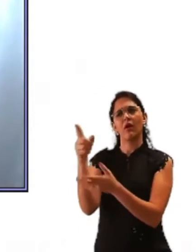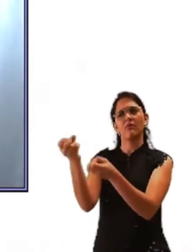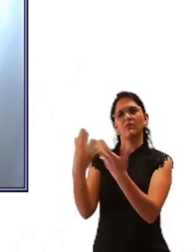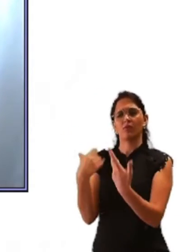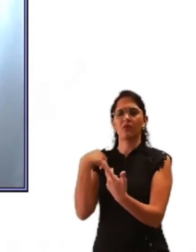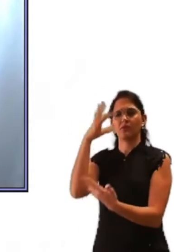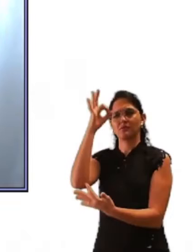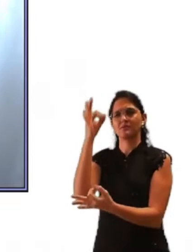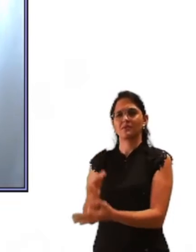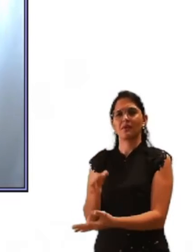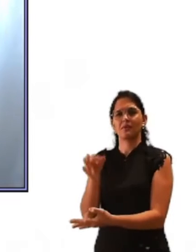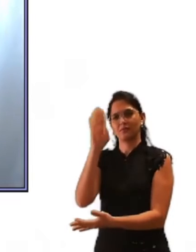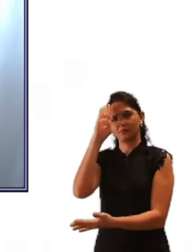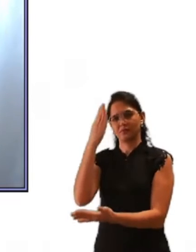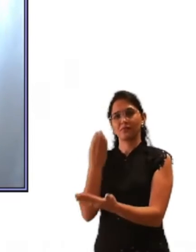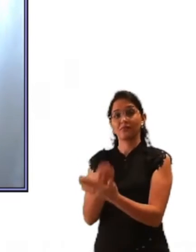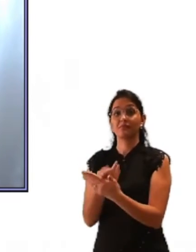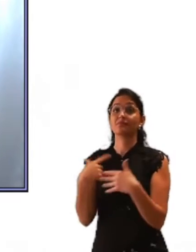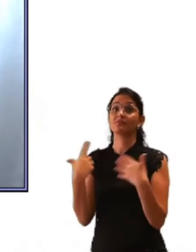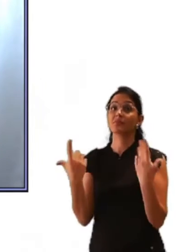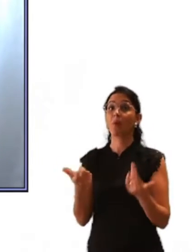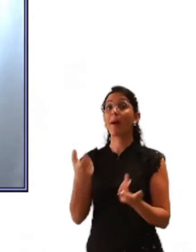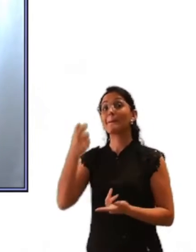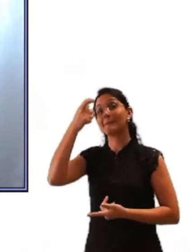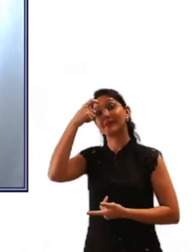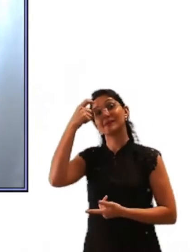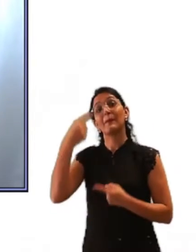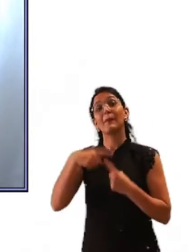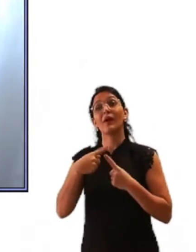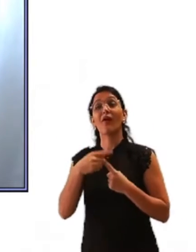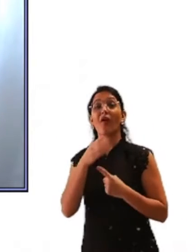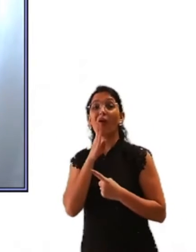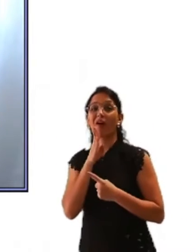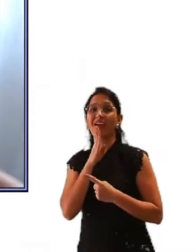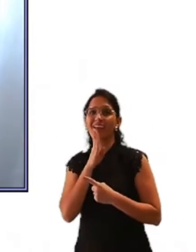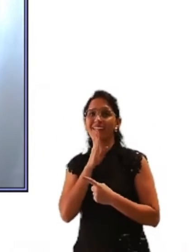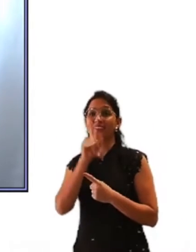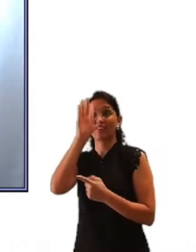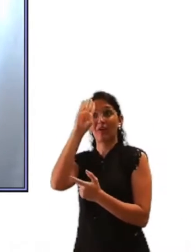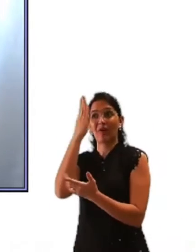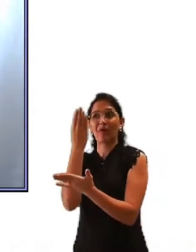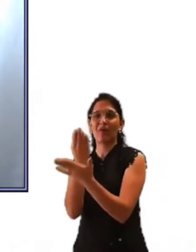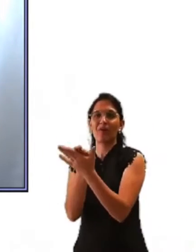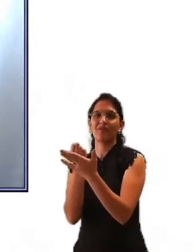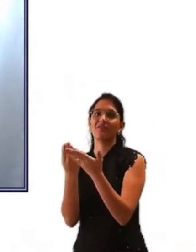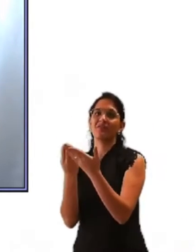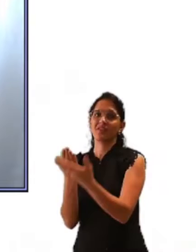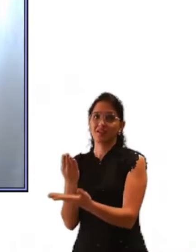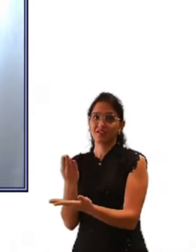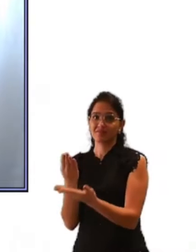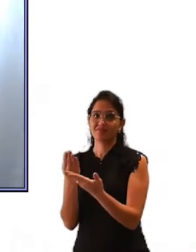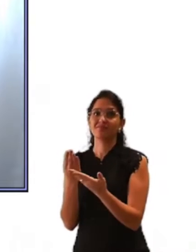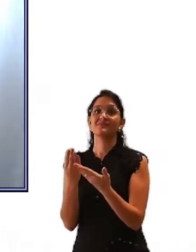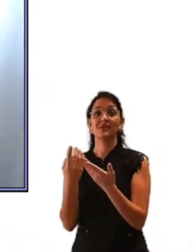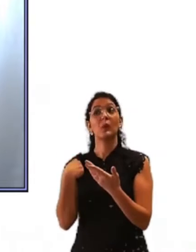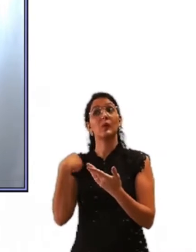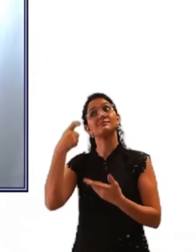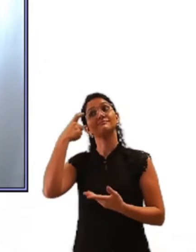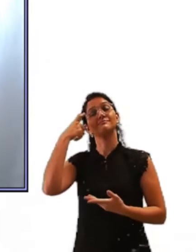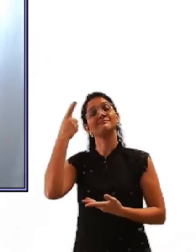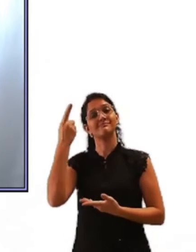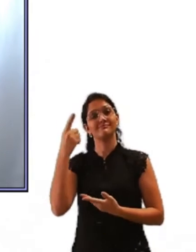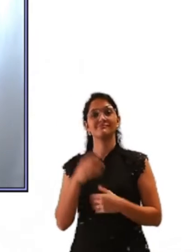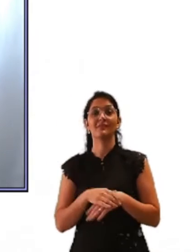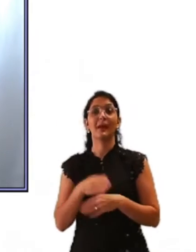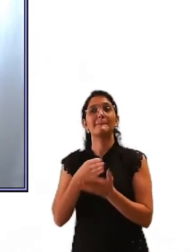falando. Isso é um atalho mental, né? Porque você conhece aquela pessoa, porque você confia naquela pessoa, você está se utilizando de um atalho mental.